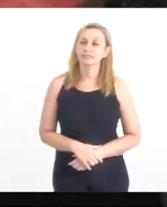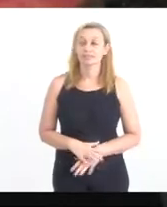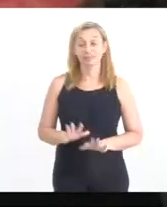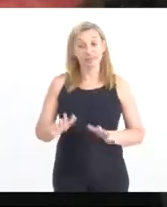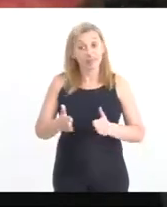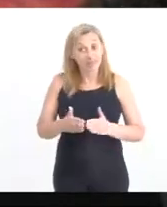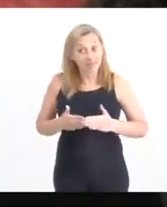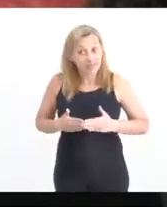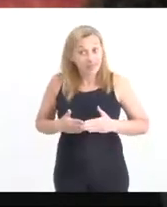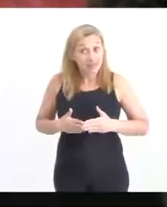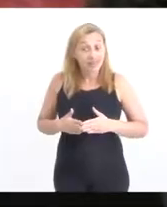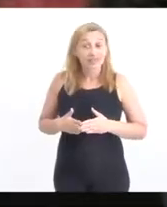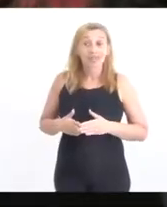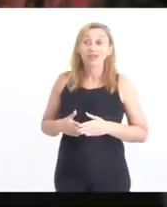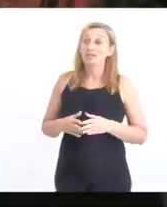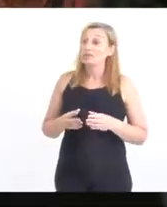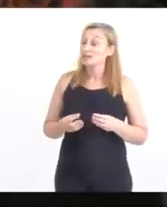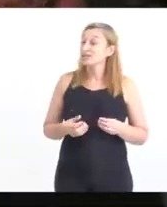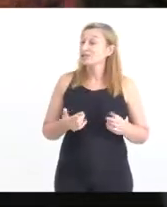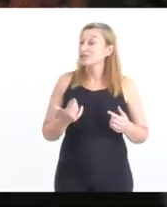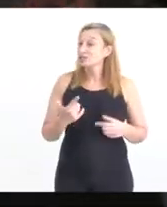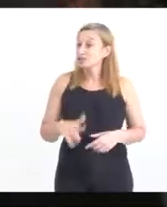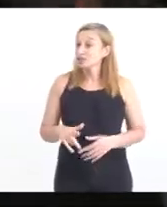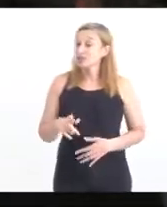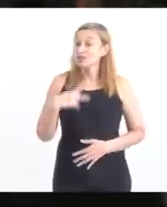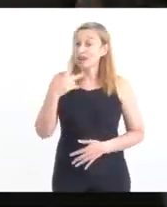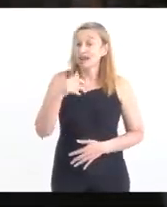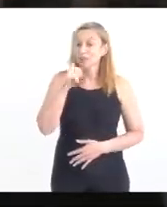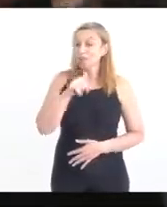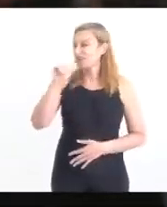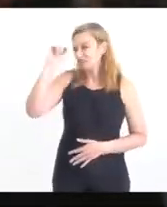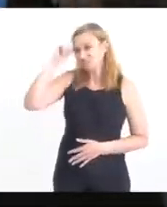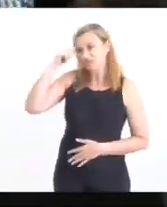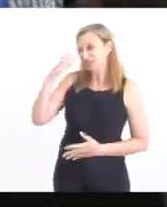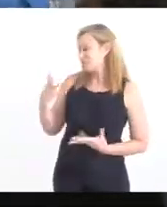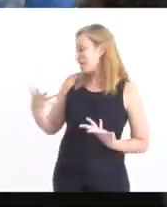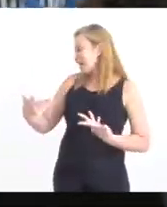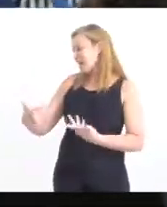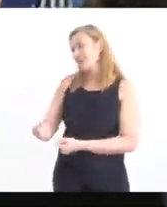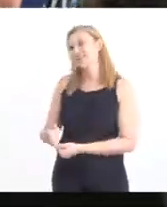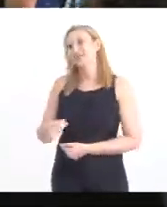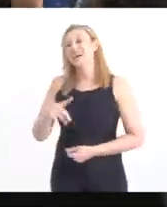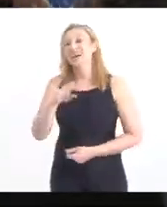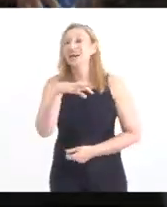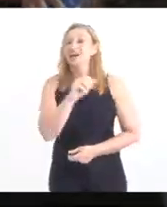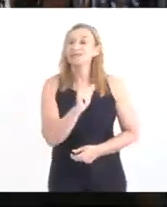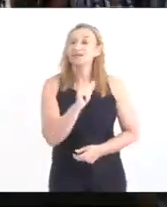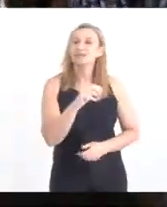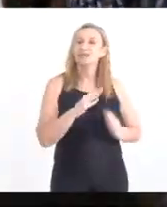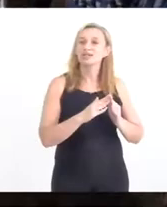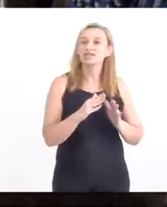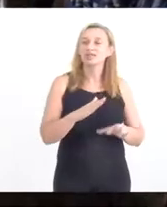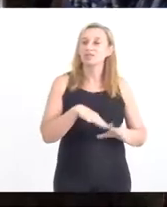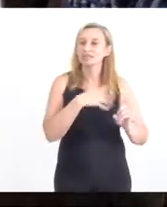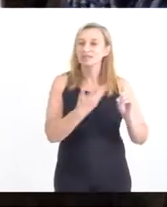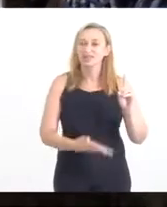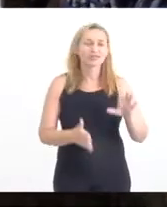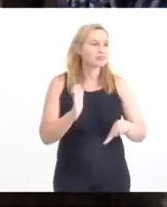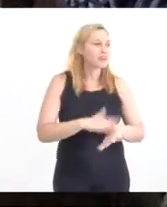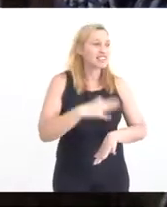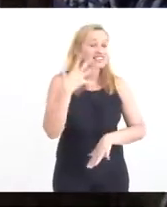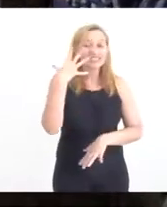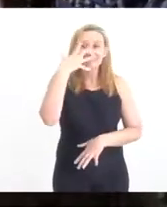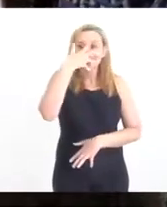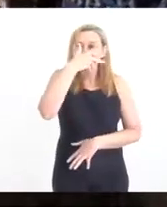dá licença que eu vou quebrar o protocolo que essa mulherada preta maravilhosa que a Mila moradia fez uma das homenagens mais